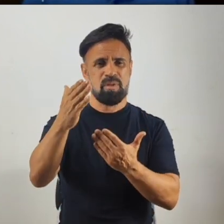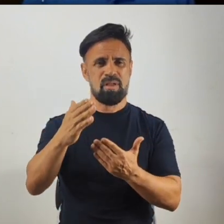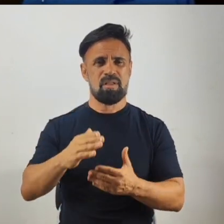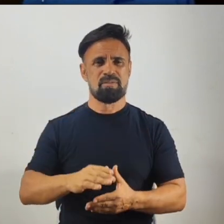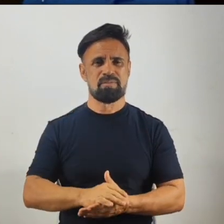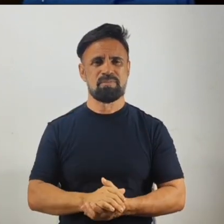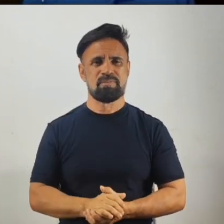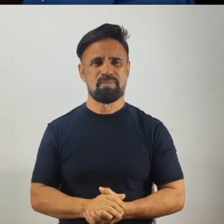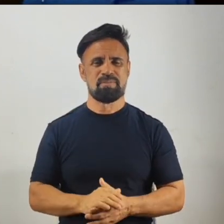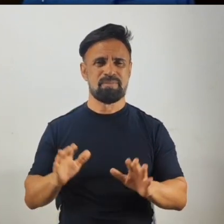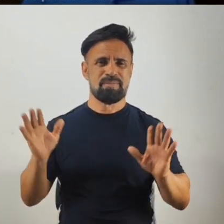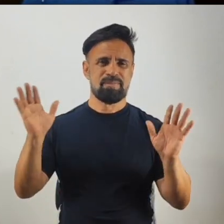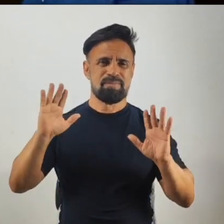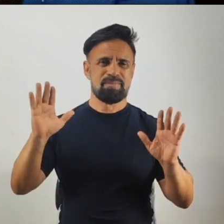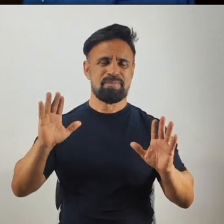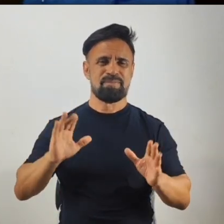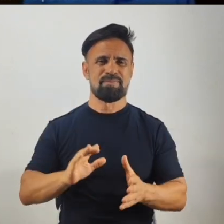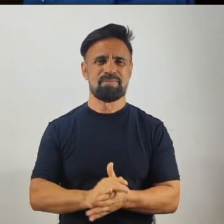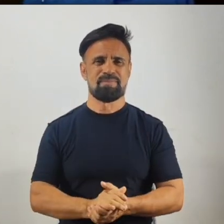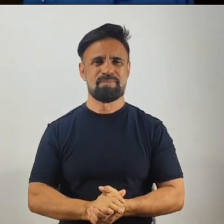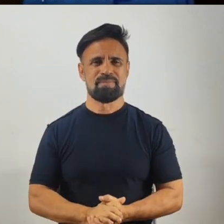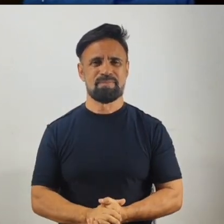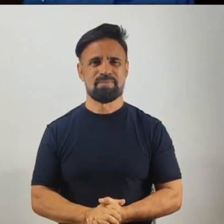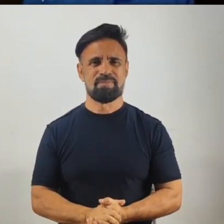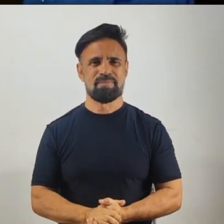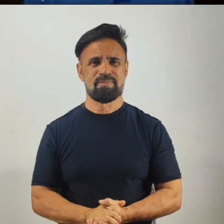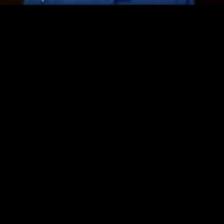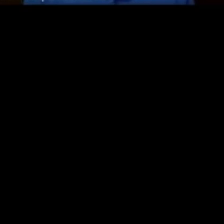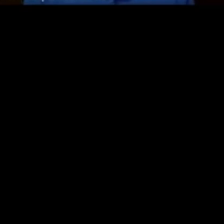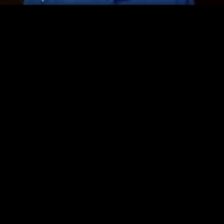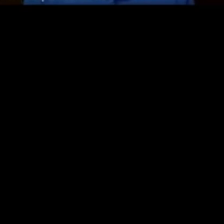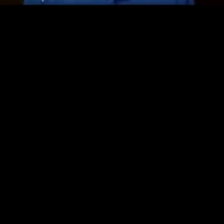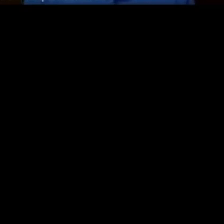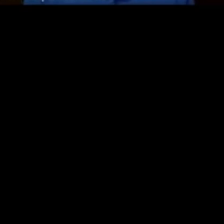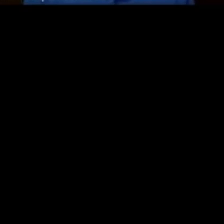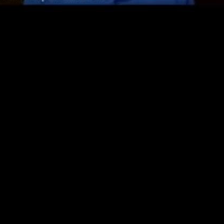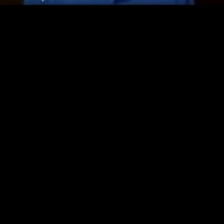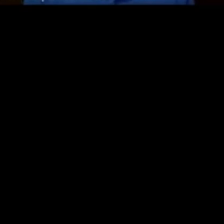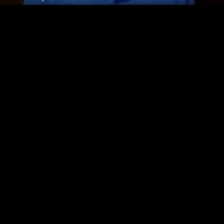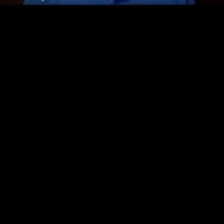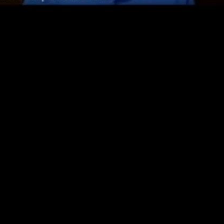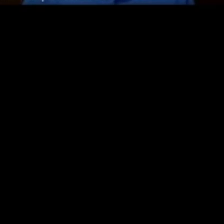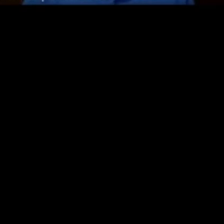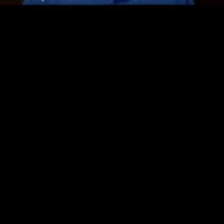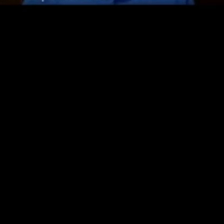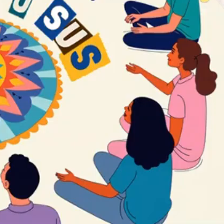Obrigado e até a próxima.